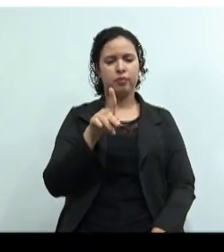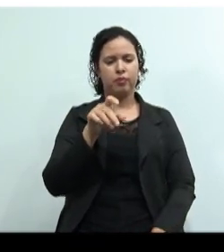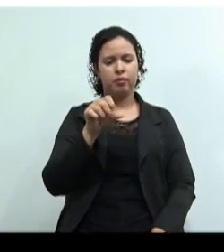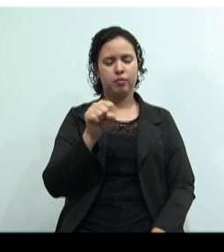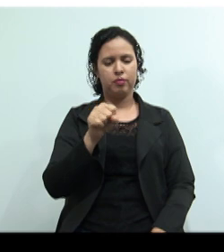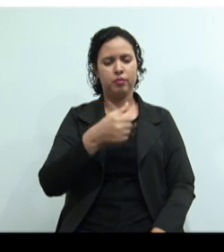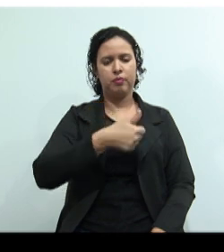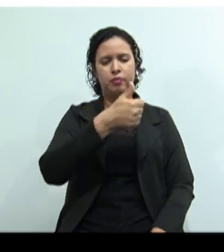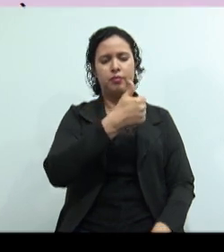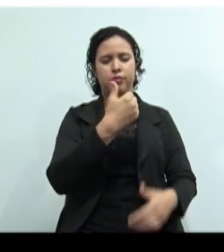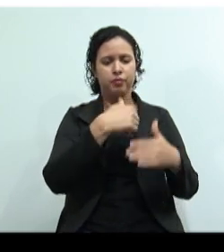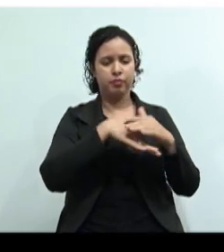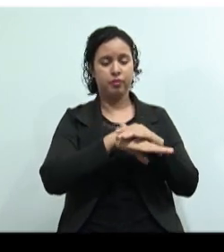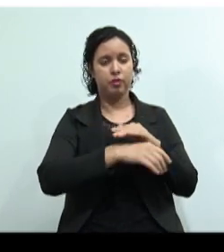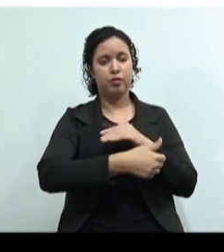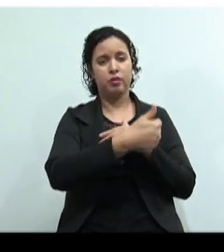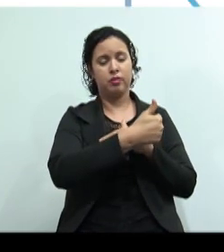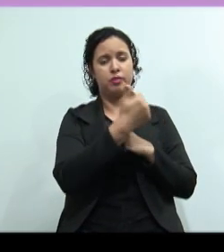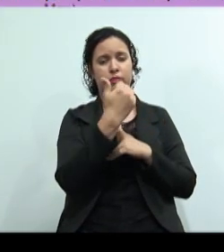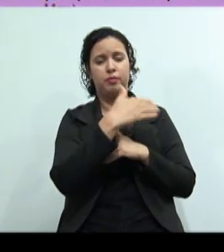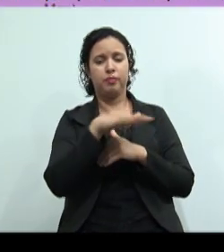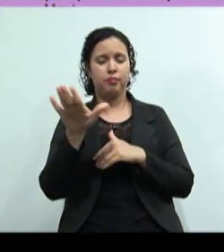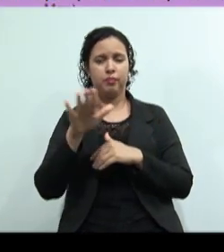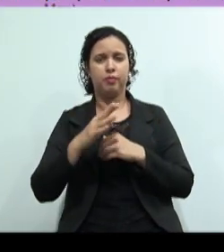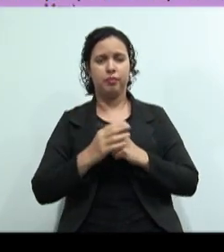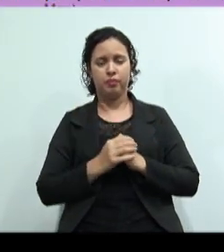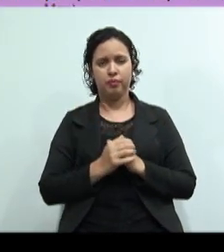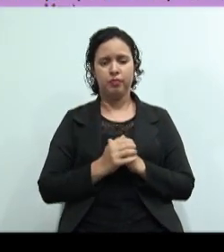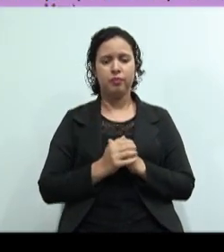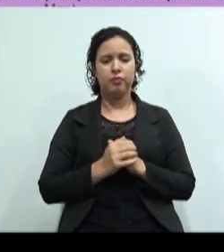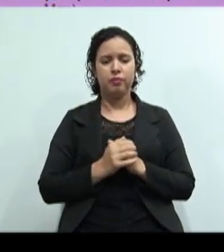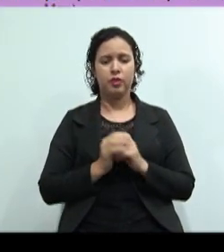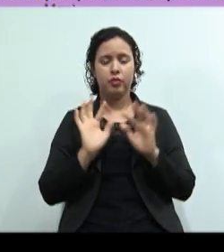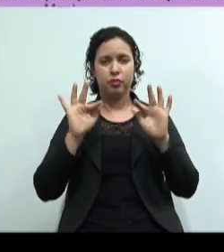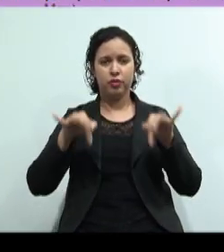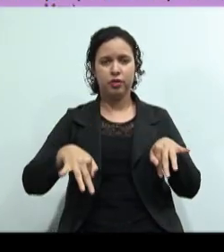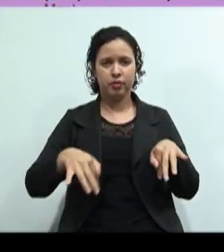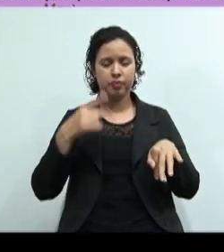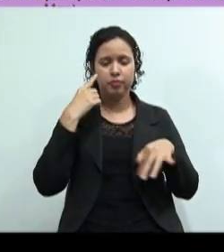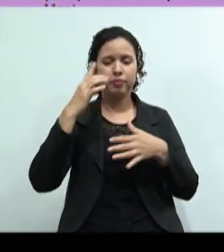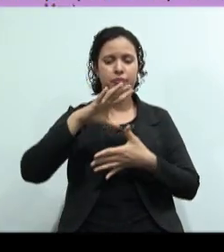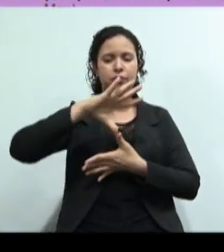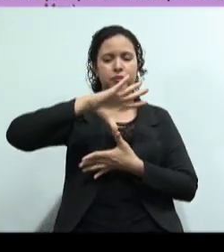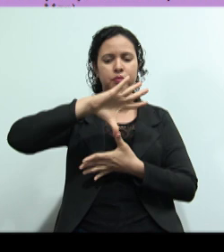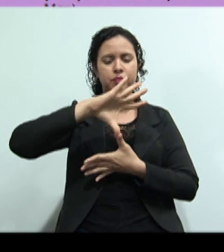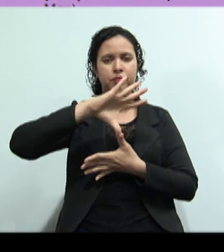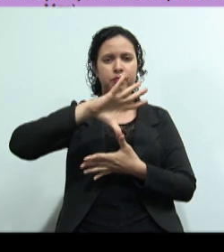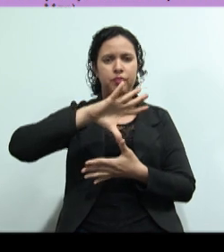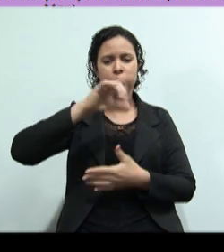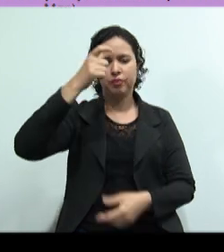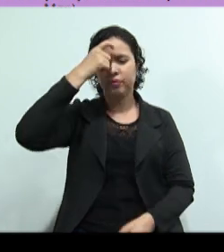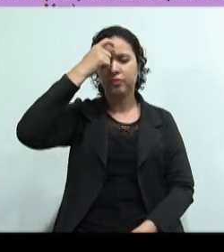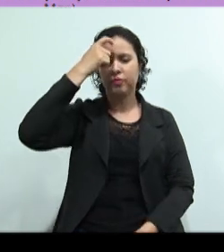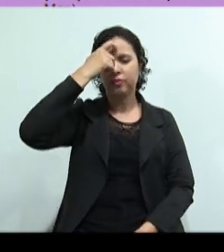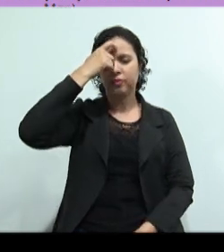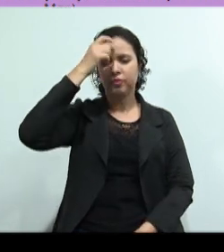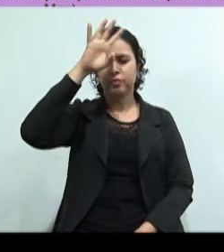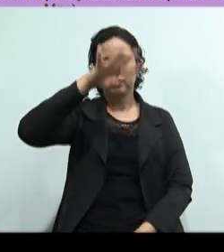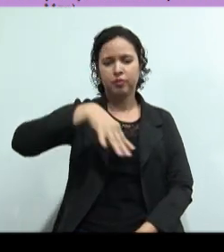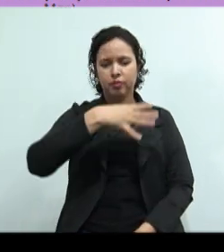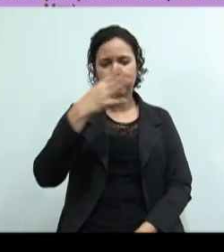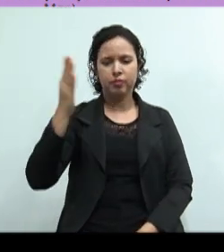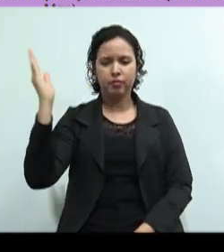primeiro a sair. Então, olha aqui, finalizando o mapa mental que nós construímos da aula